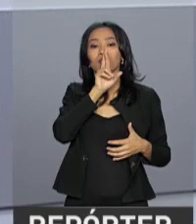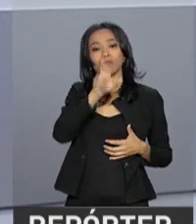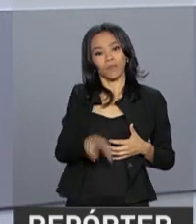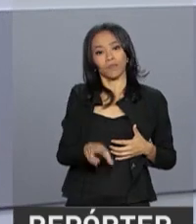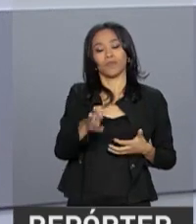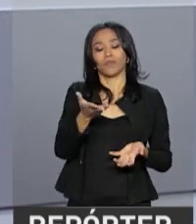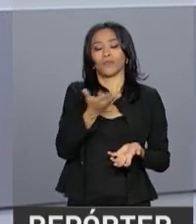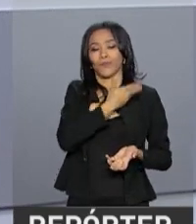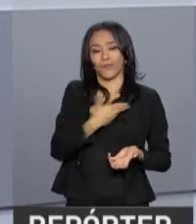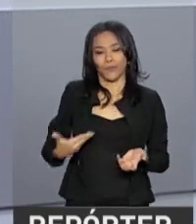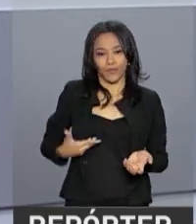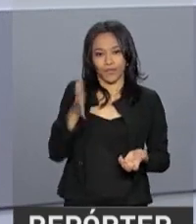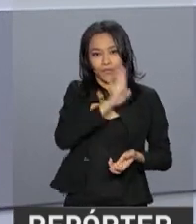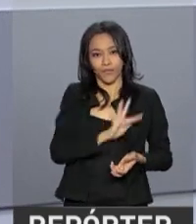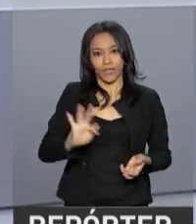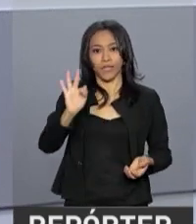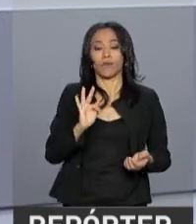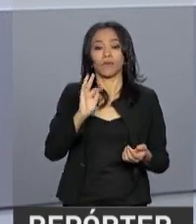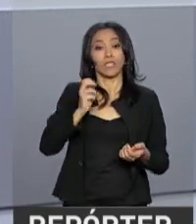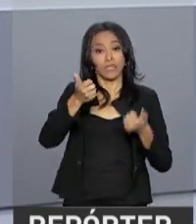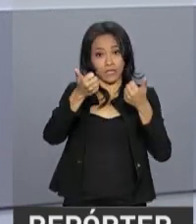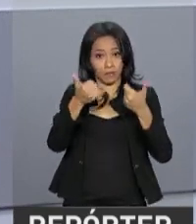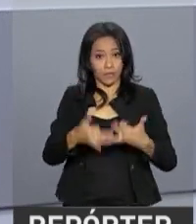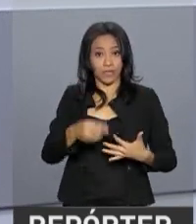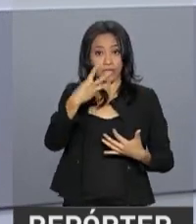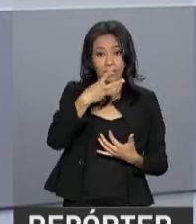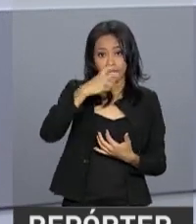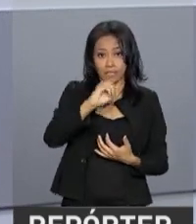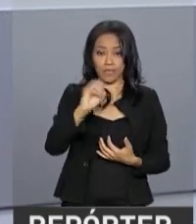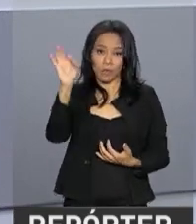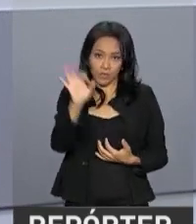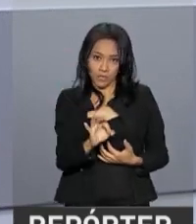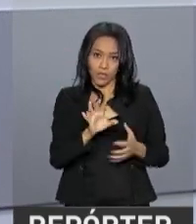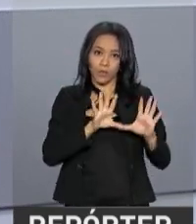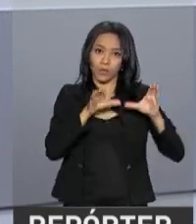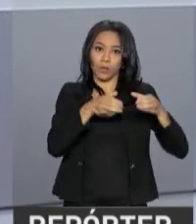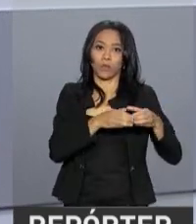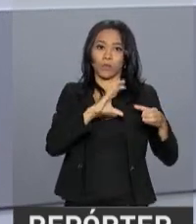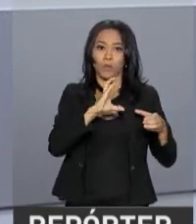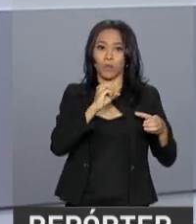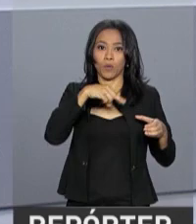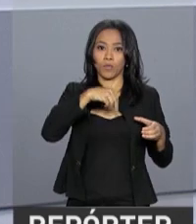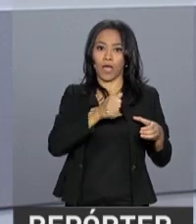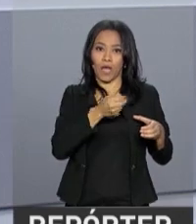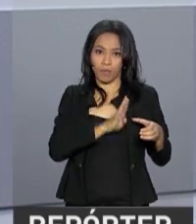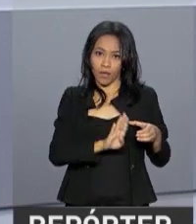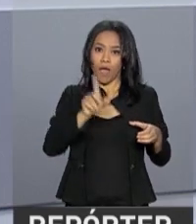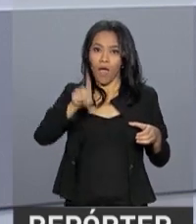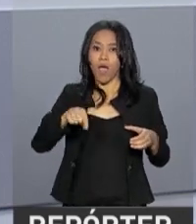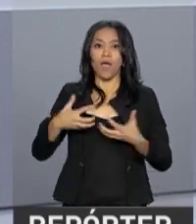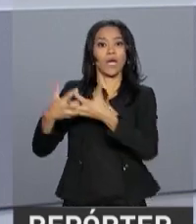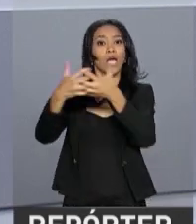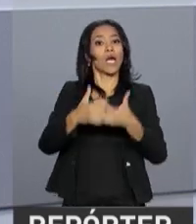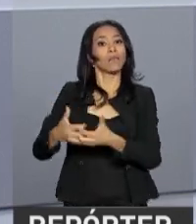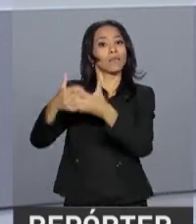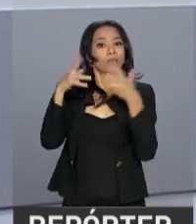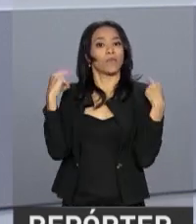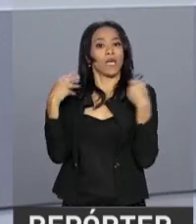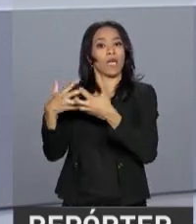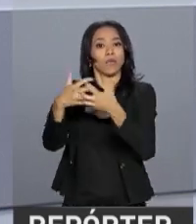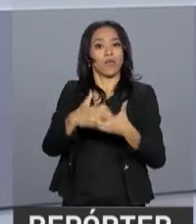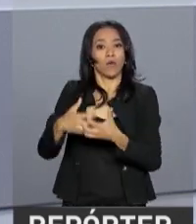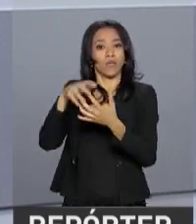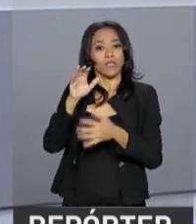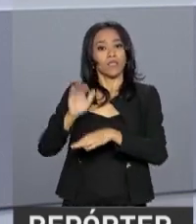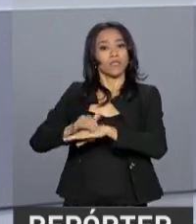federal que determina que 30% dos fretes da conab sejam feitos por caminhoneiros autônomos 26 mil toneladas de